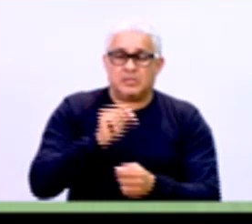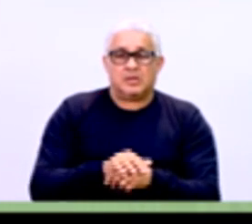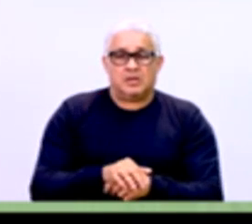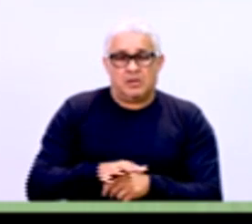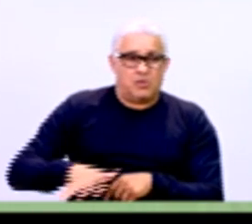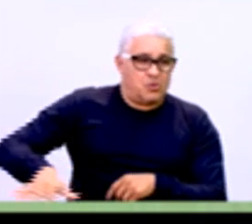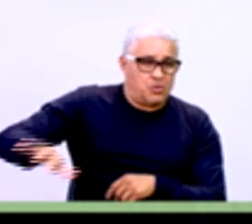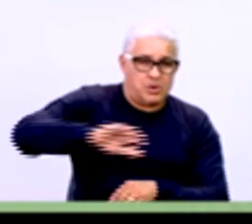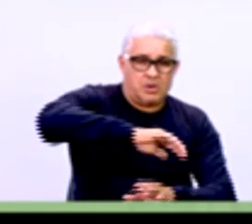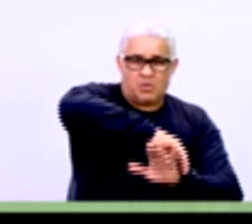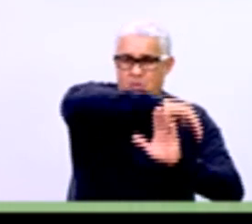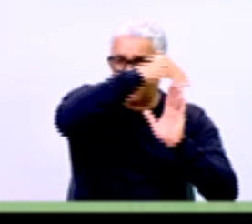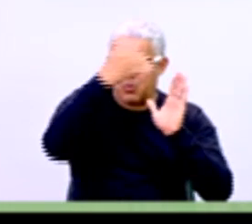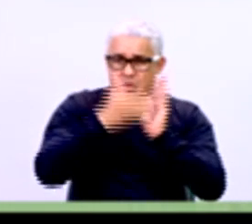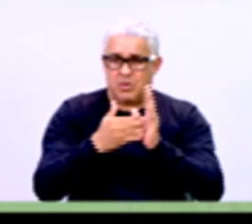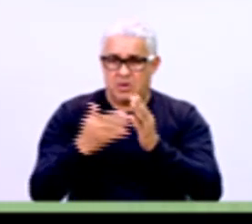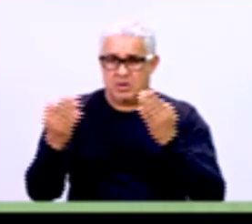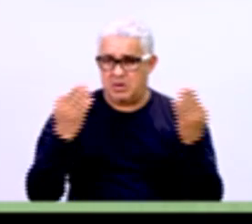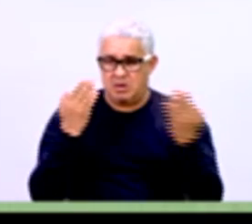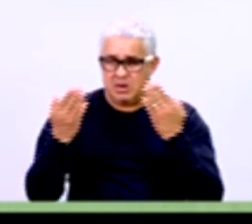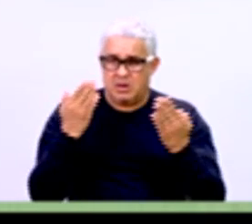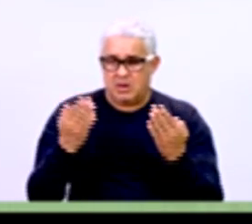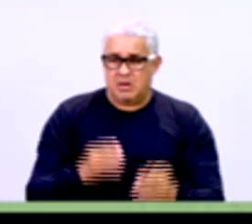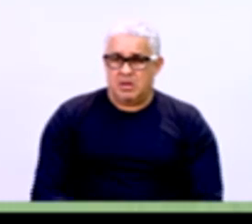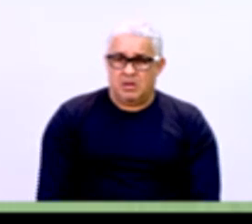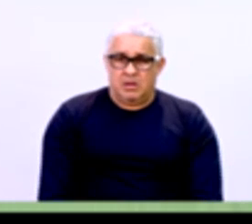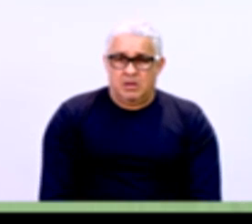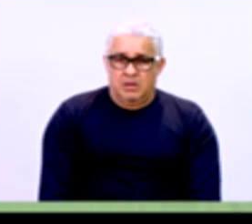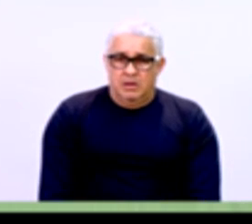Vamos analisando aqui o nosso